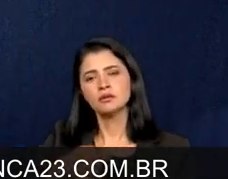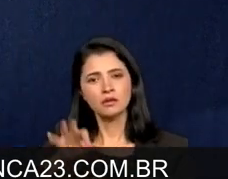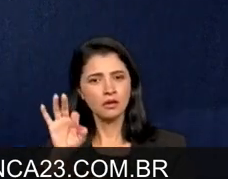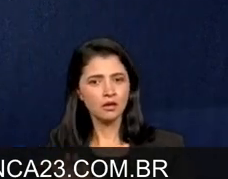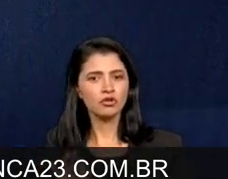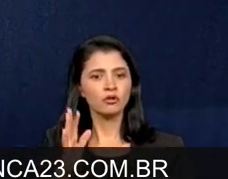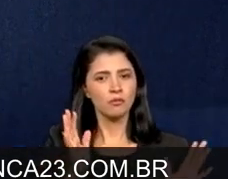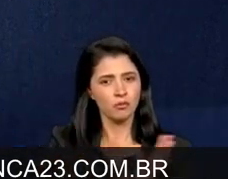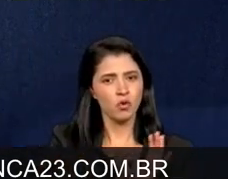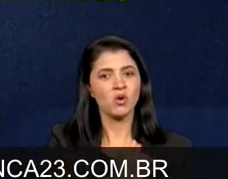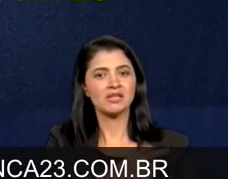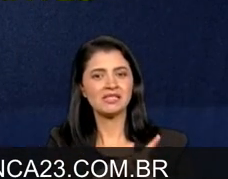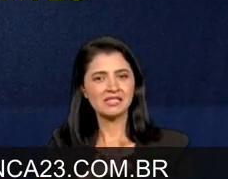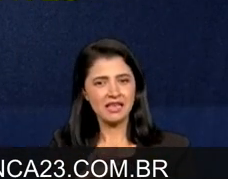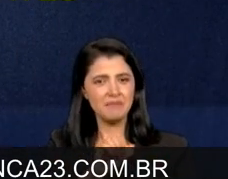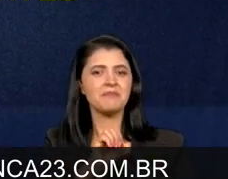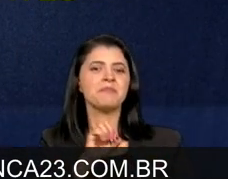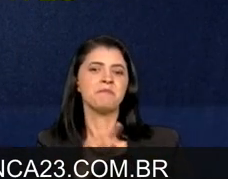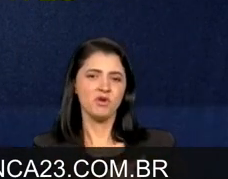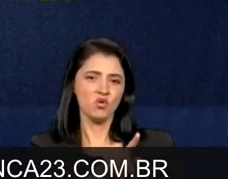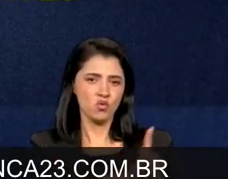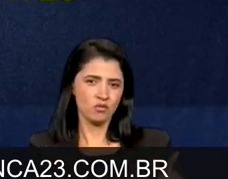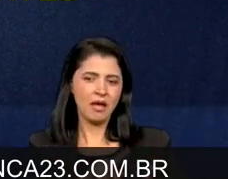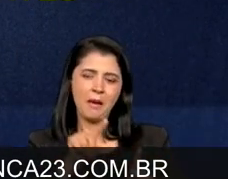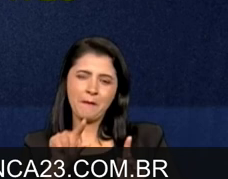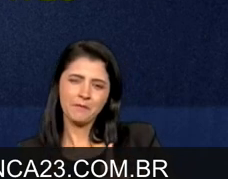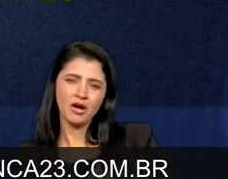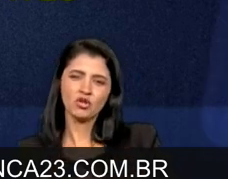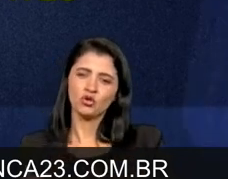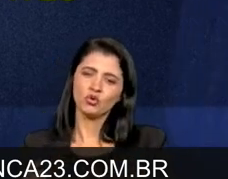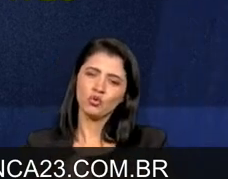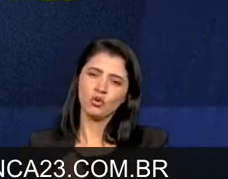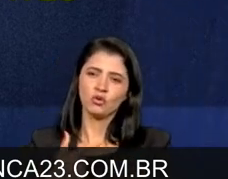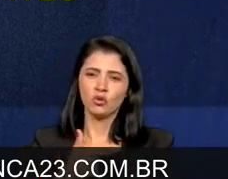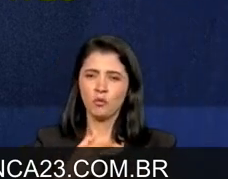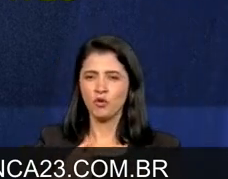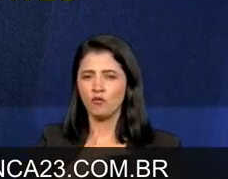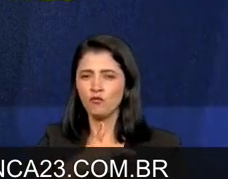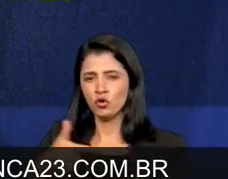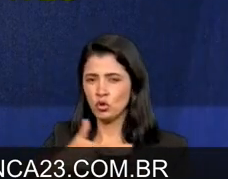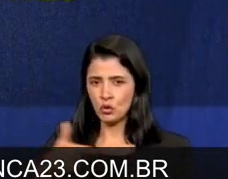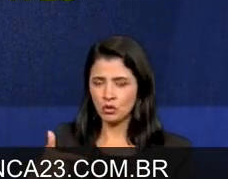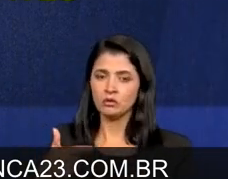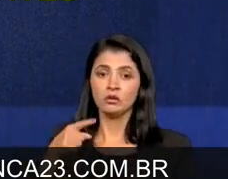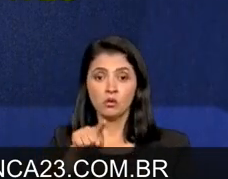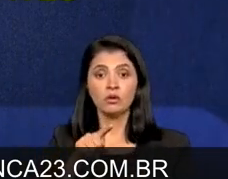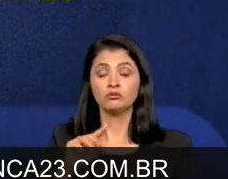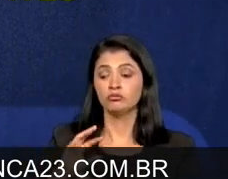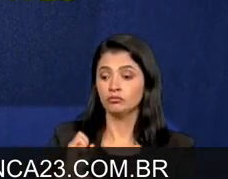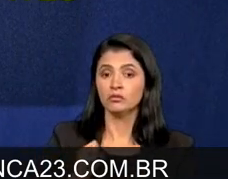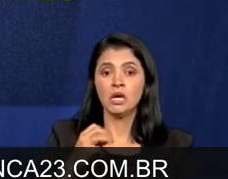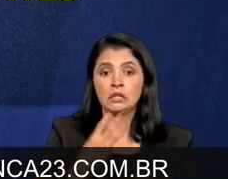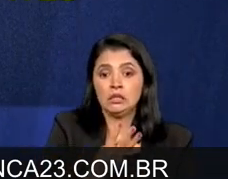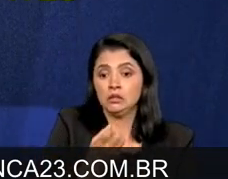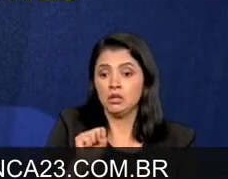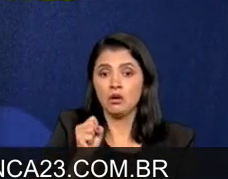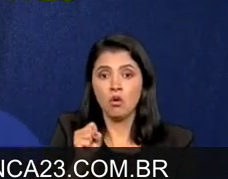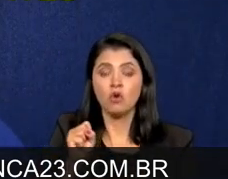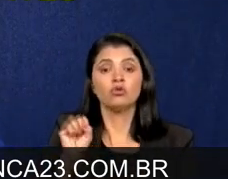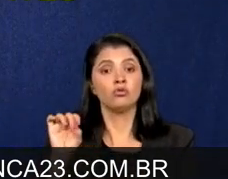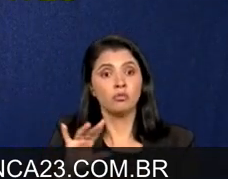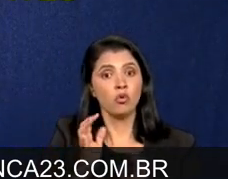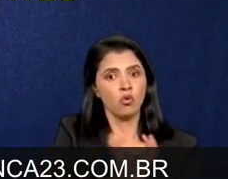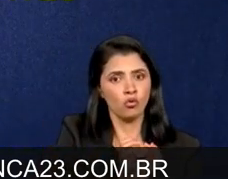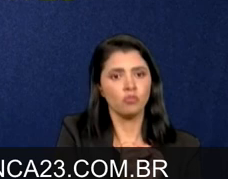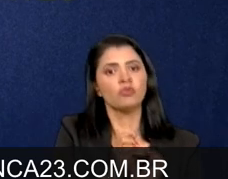100 mil habitantes, um pouco abaixo de 2022, quando a incidência foi de 38 casos por 100